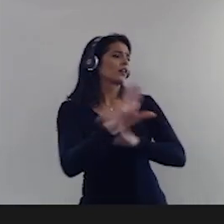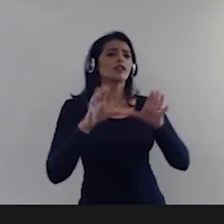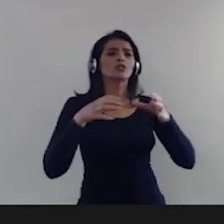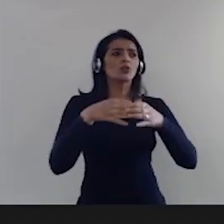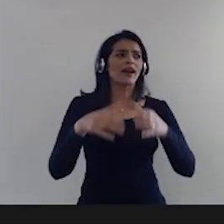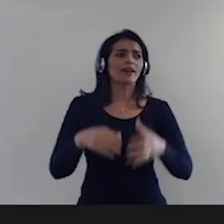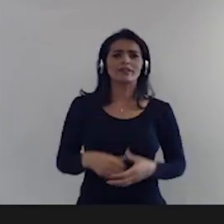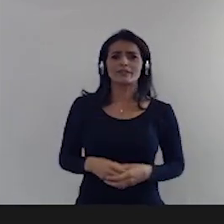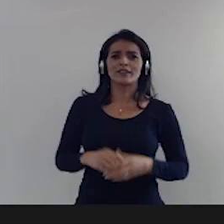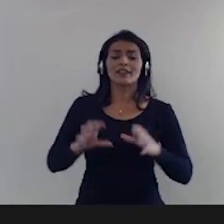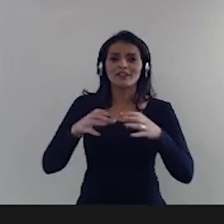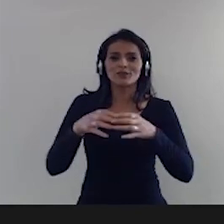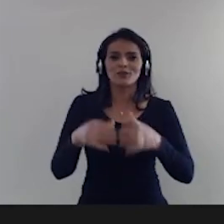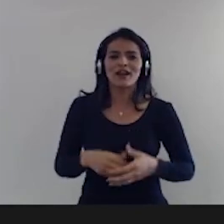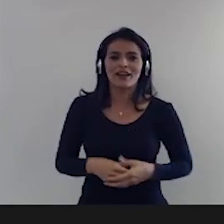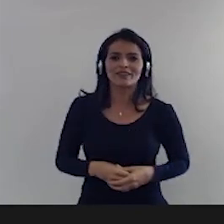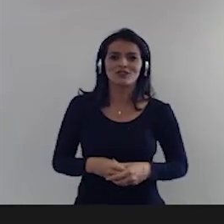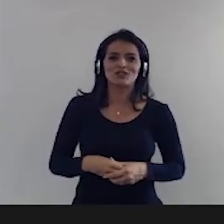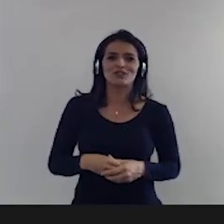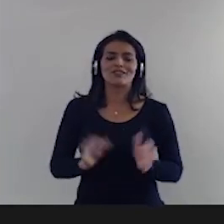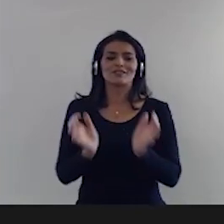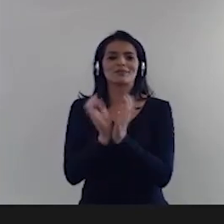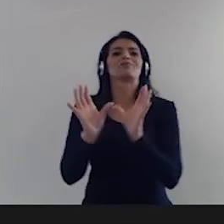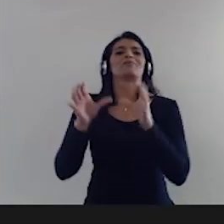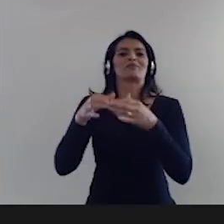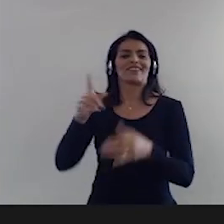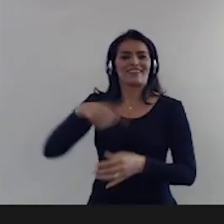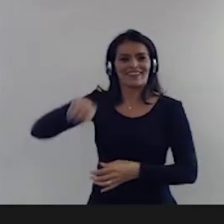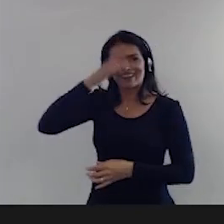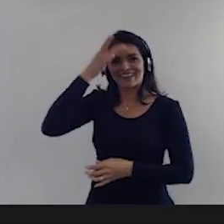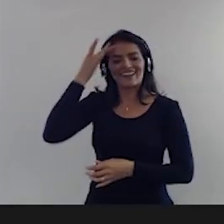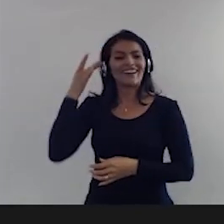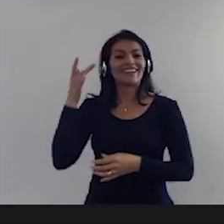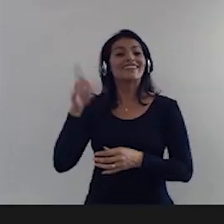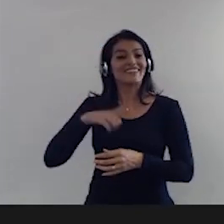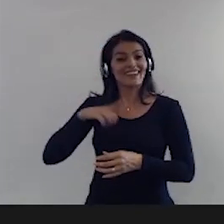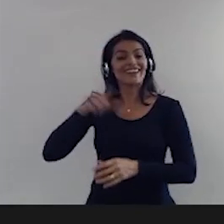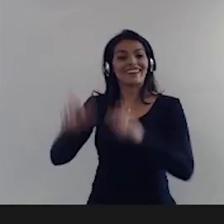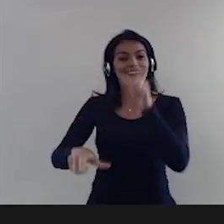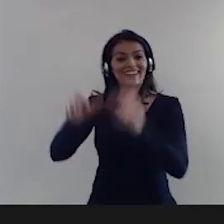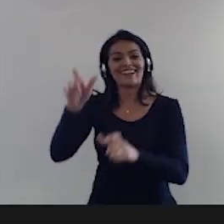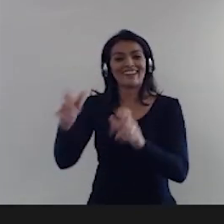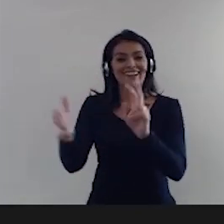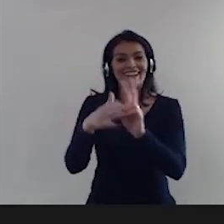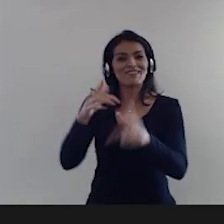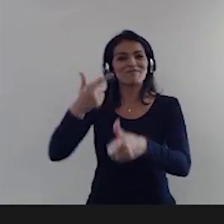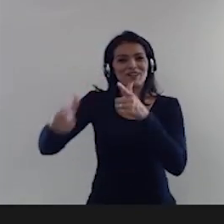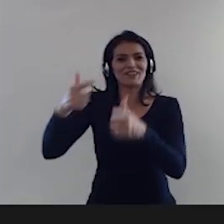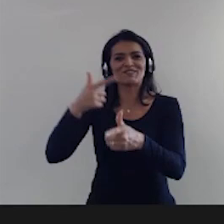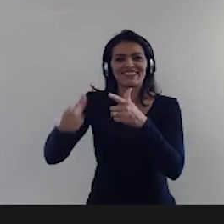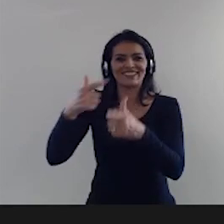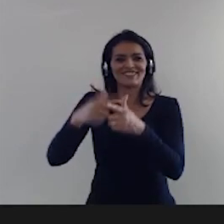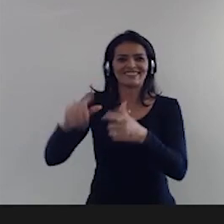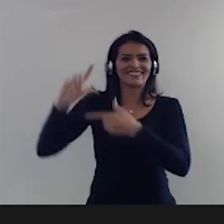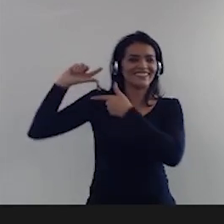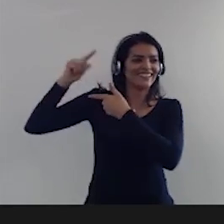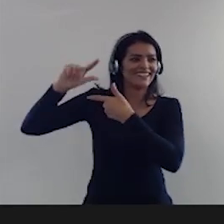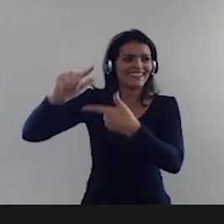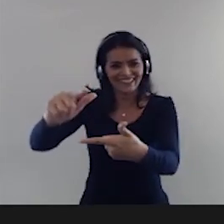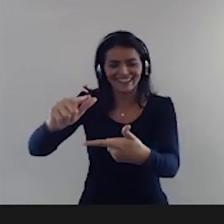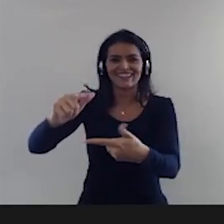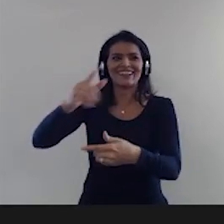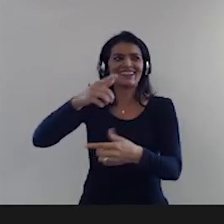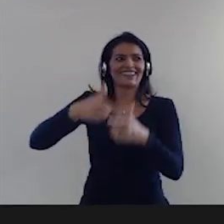de vulnerabilidade maior, e também pelo fato de terem problemas tradicionais e hereditários de saúde